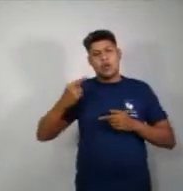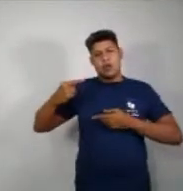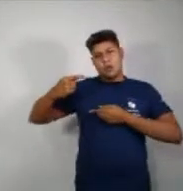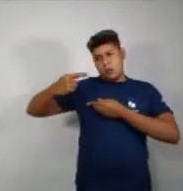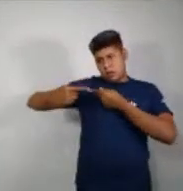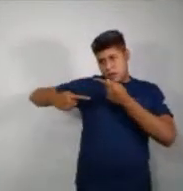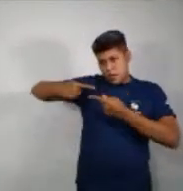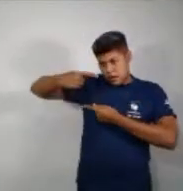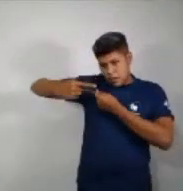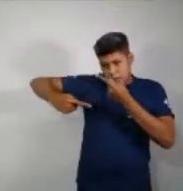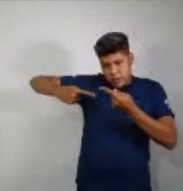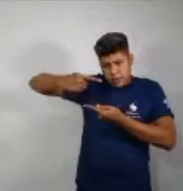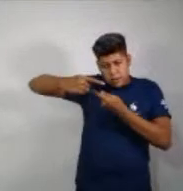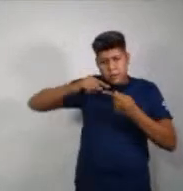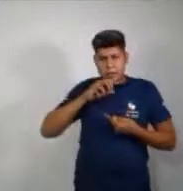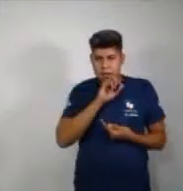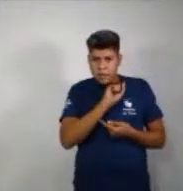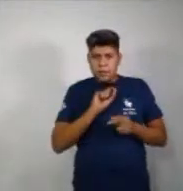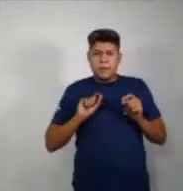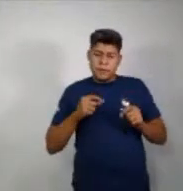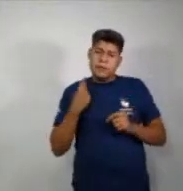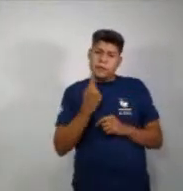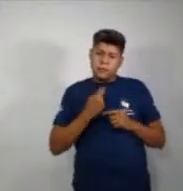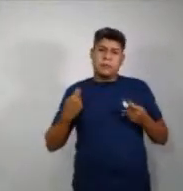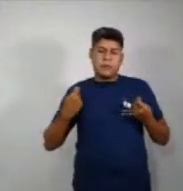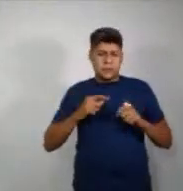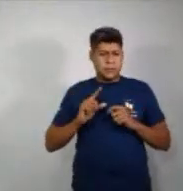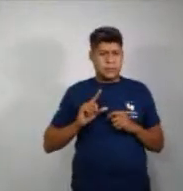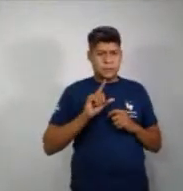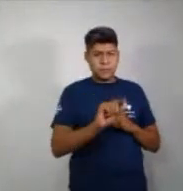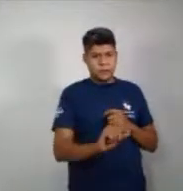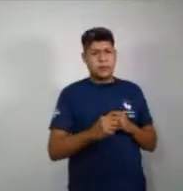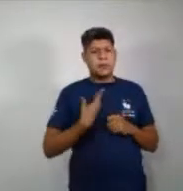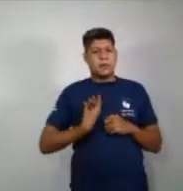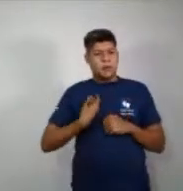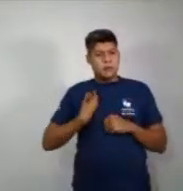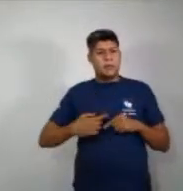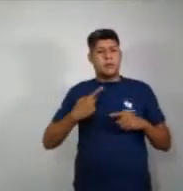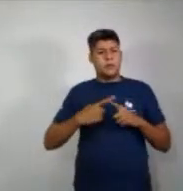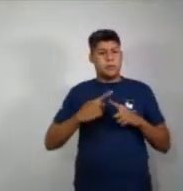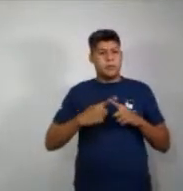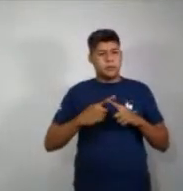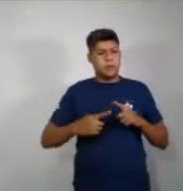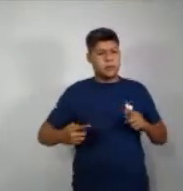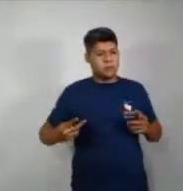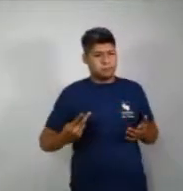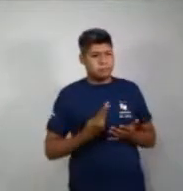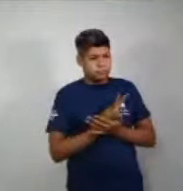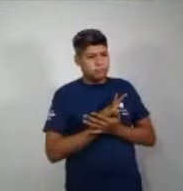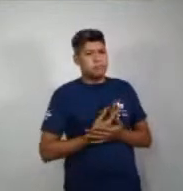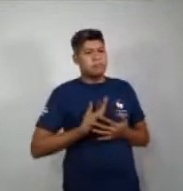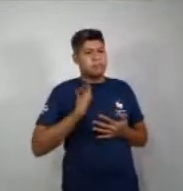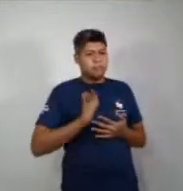a Europa, né, da onde ele precisou fugir, sair por conta de intolerância, vive muito